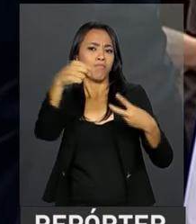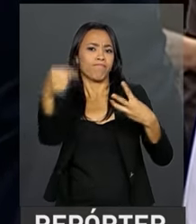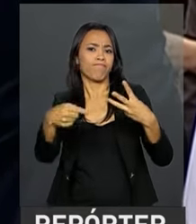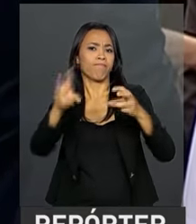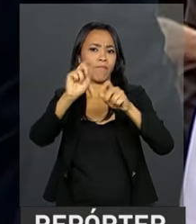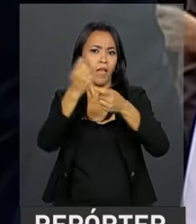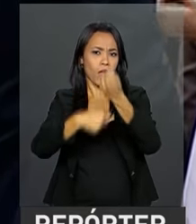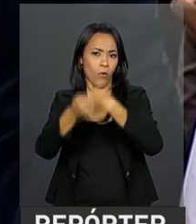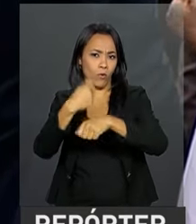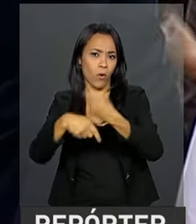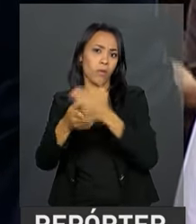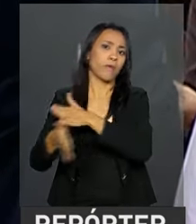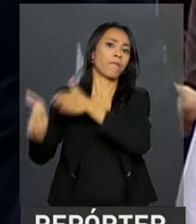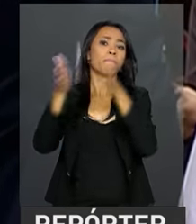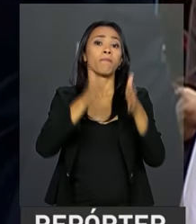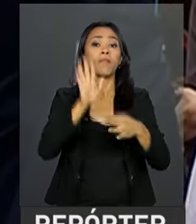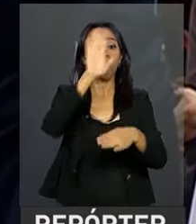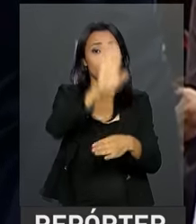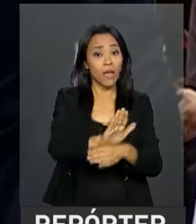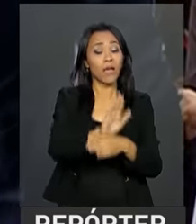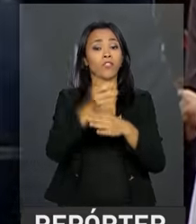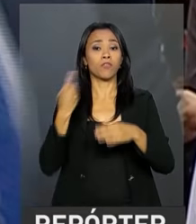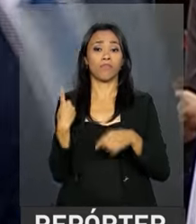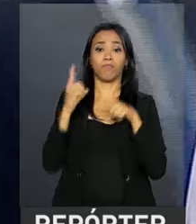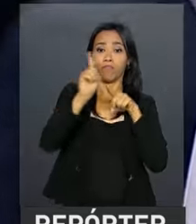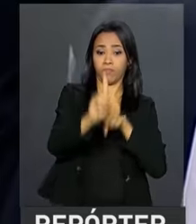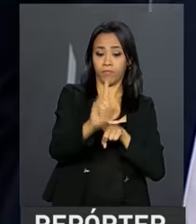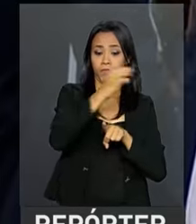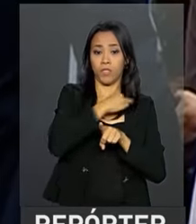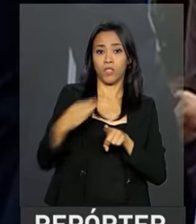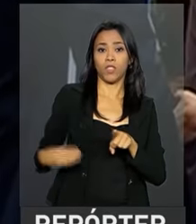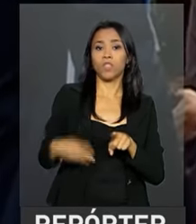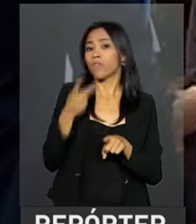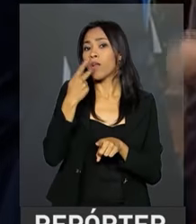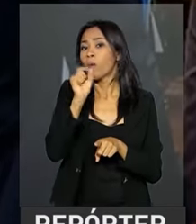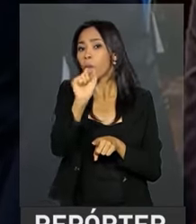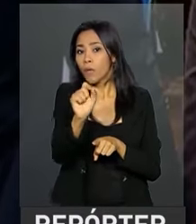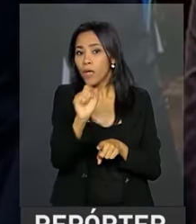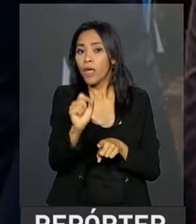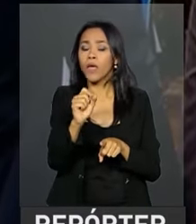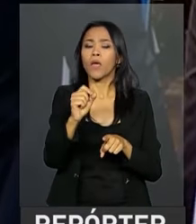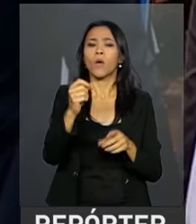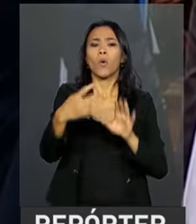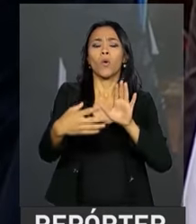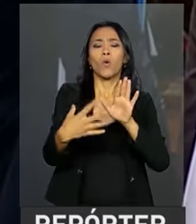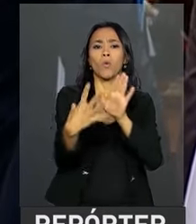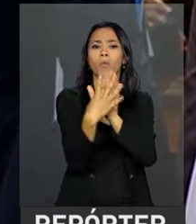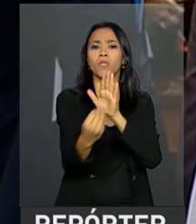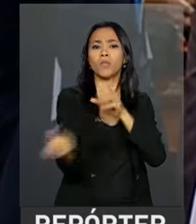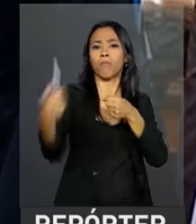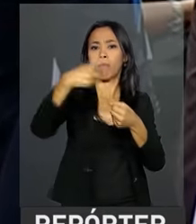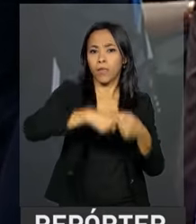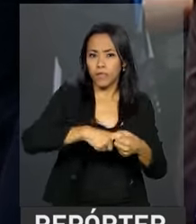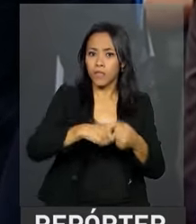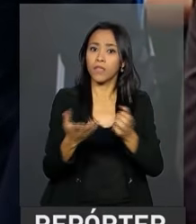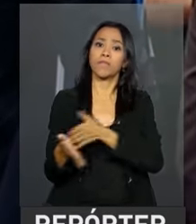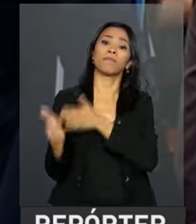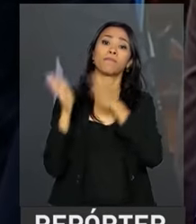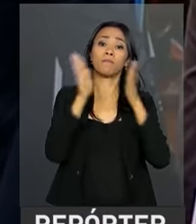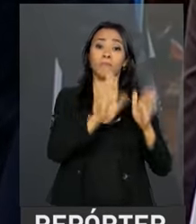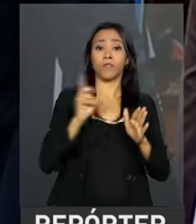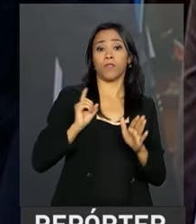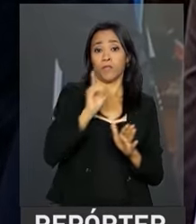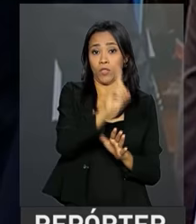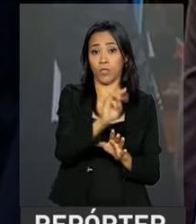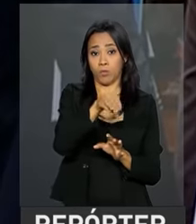À tarde, o ministro de Minas e Energia, Fernando Coelho, fala sobre o programa de parceria de investimentos e o ministro da Educação, Mendonça